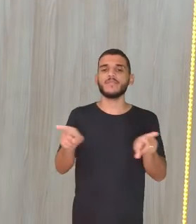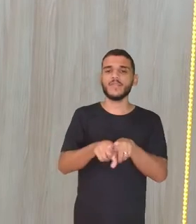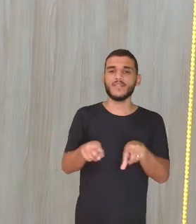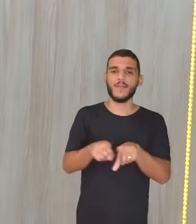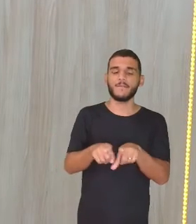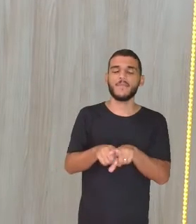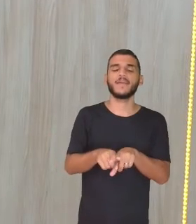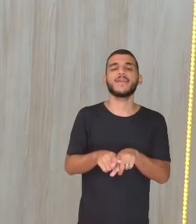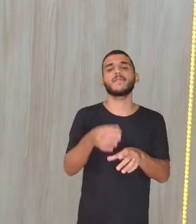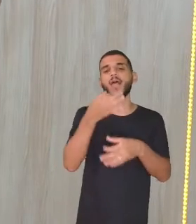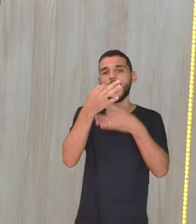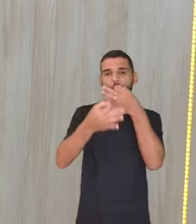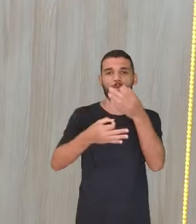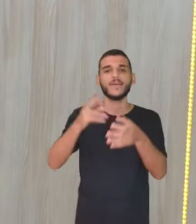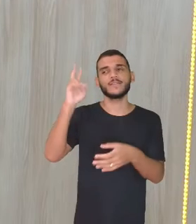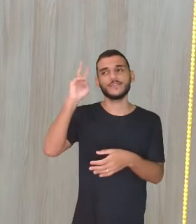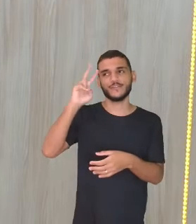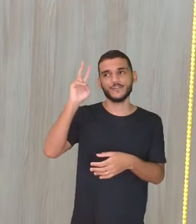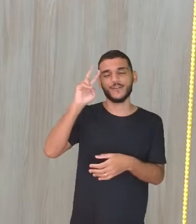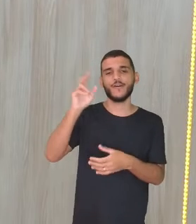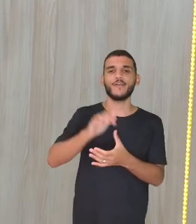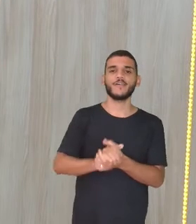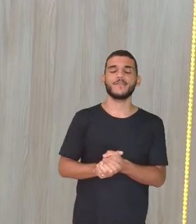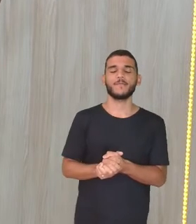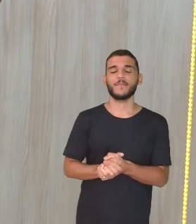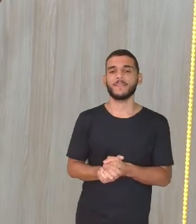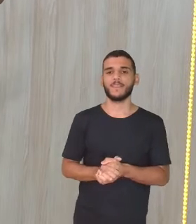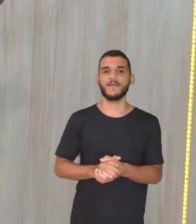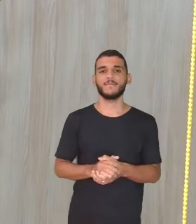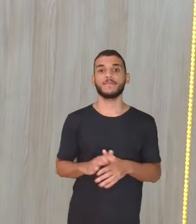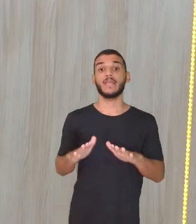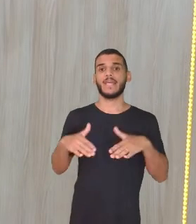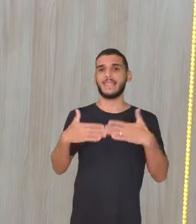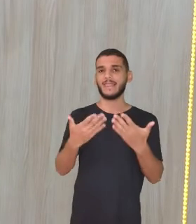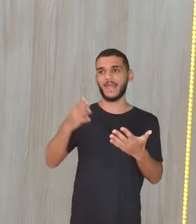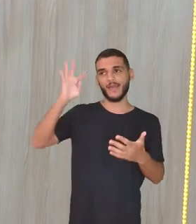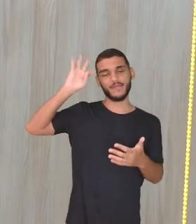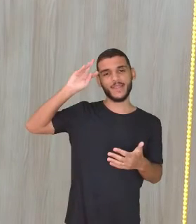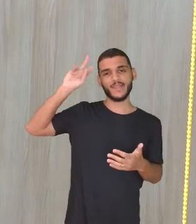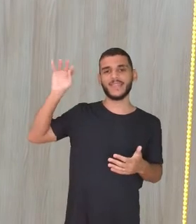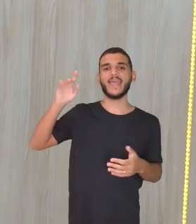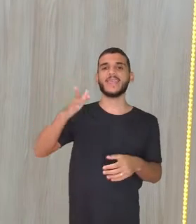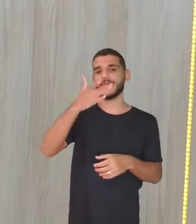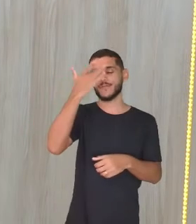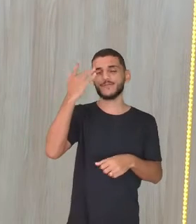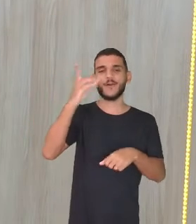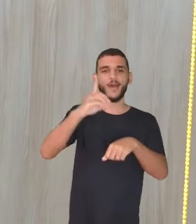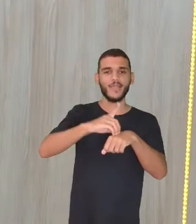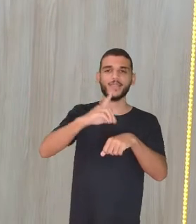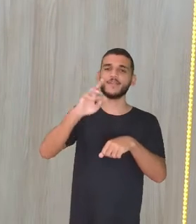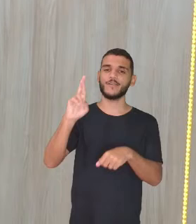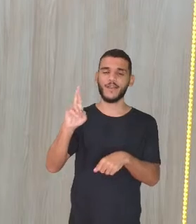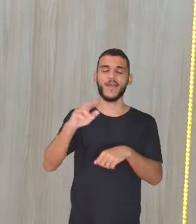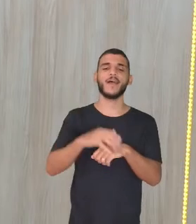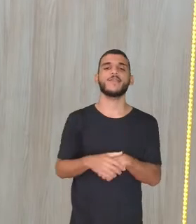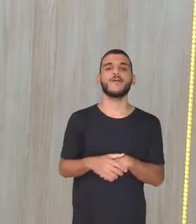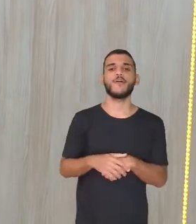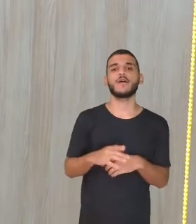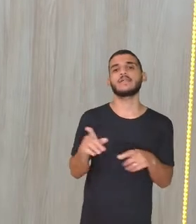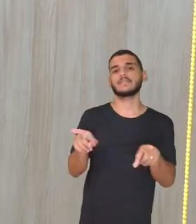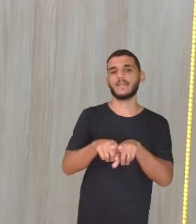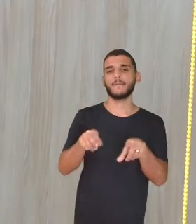de histórico, inclusive na tese de doutorado, né, dissertação